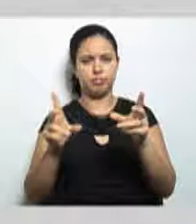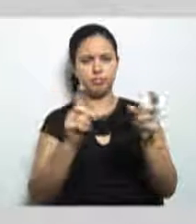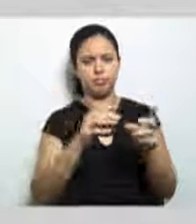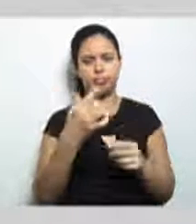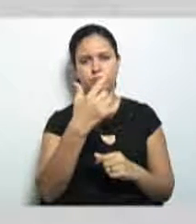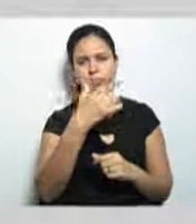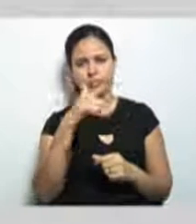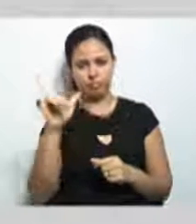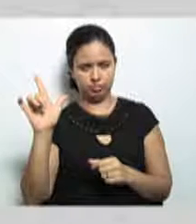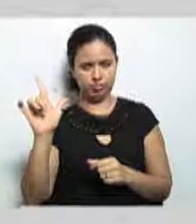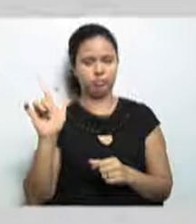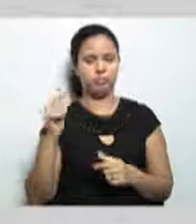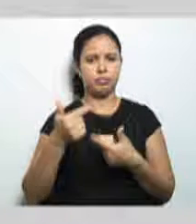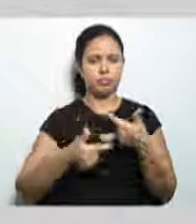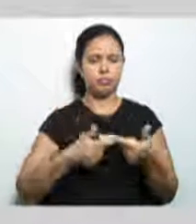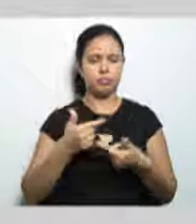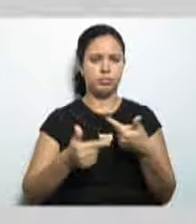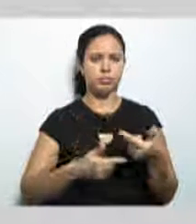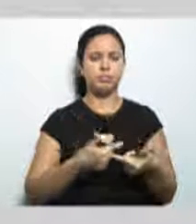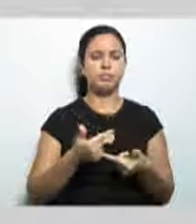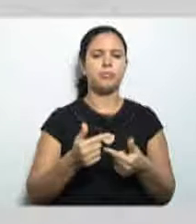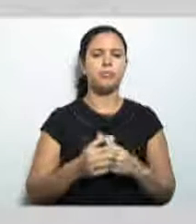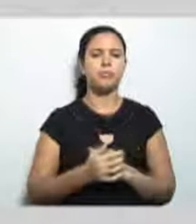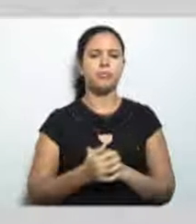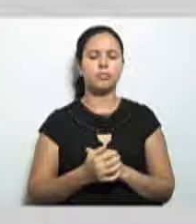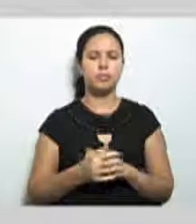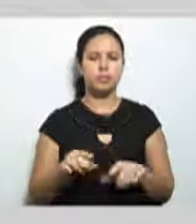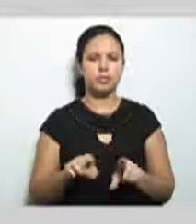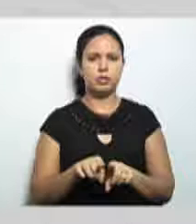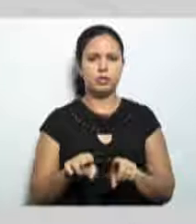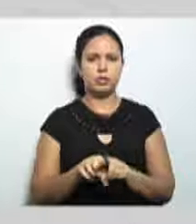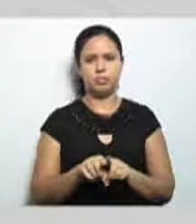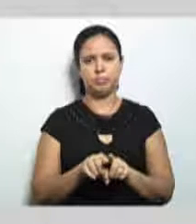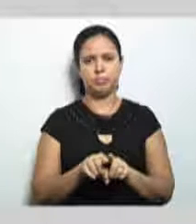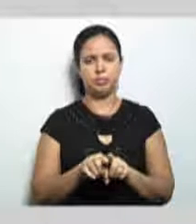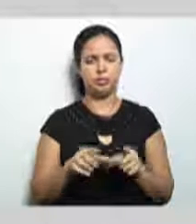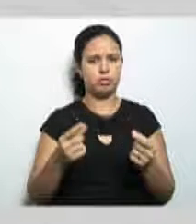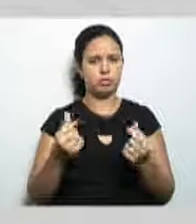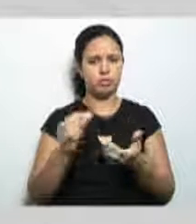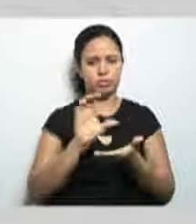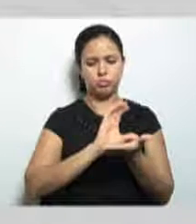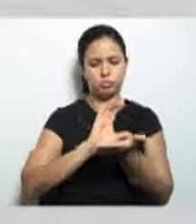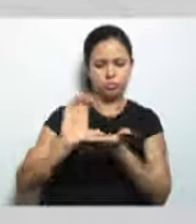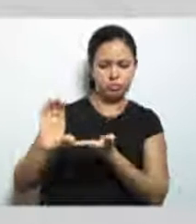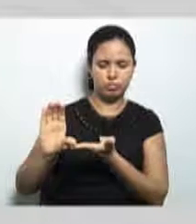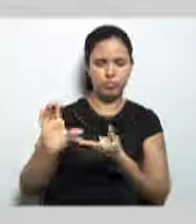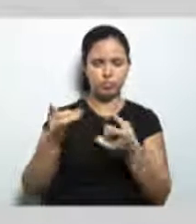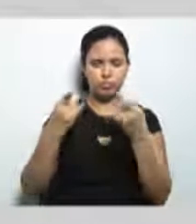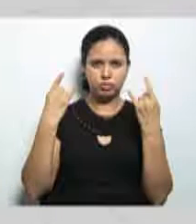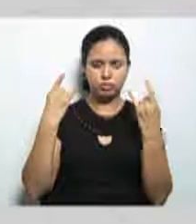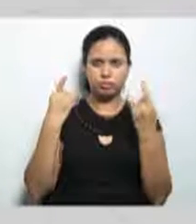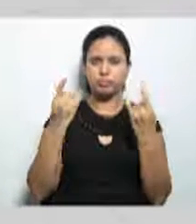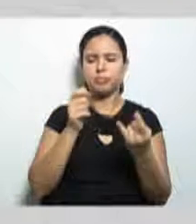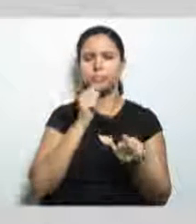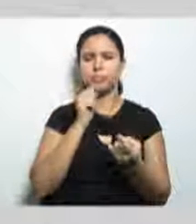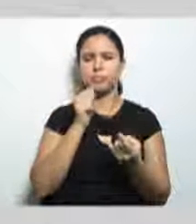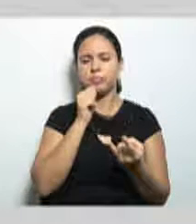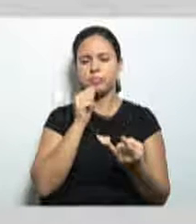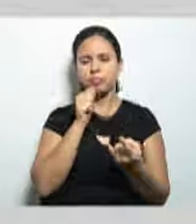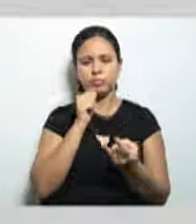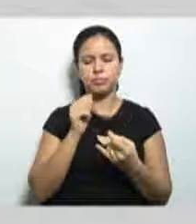outros trabalhadores, né? E eles não ficam com os lucros dos produtos vendidos,